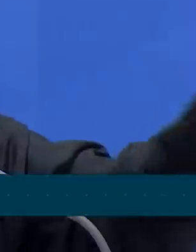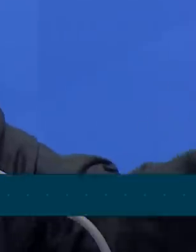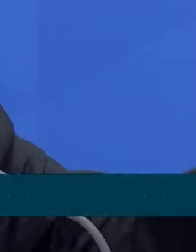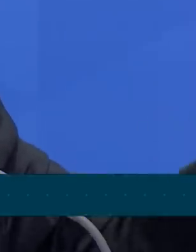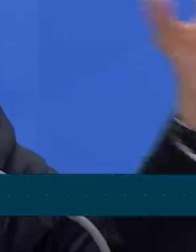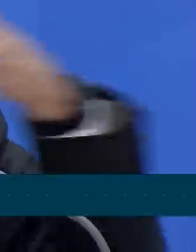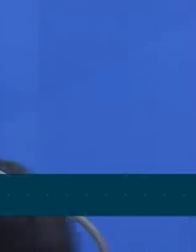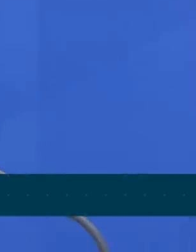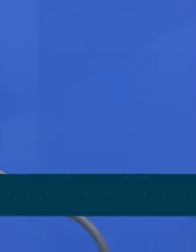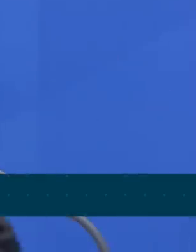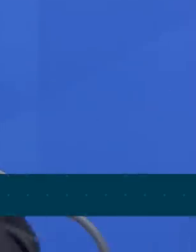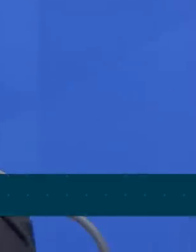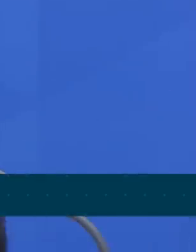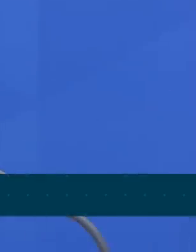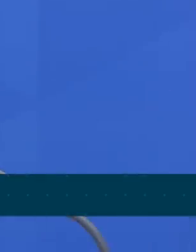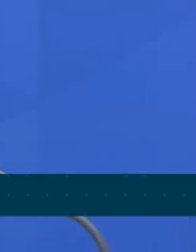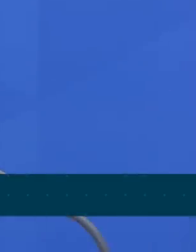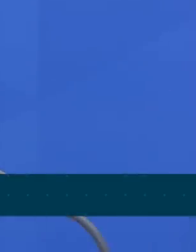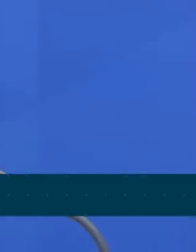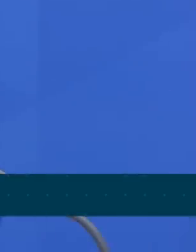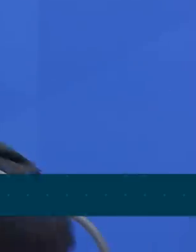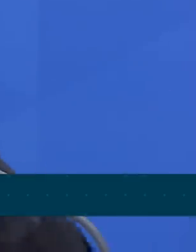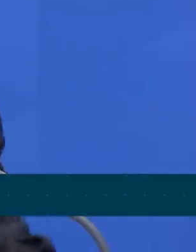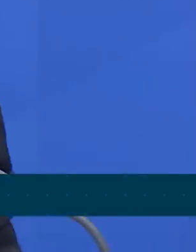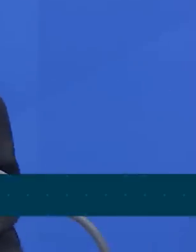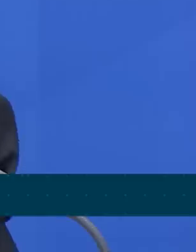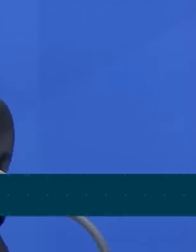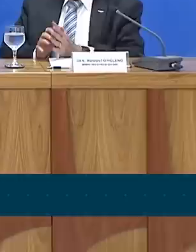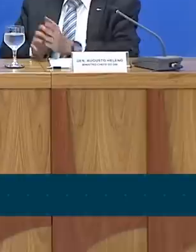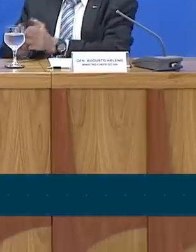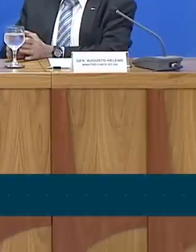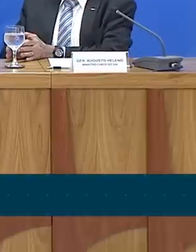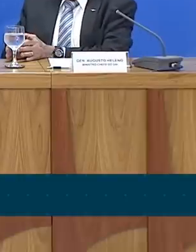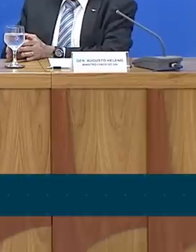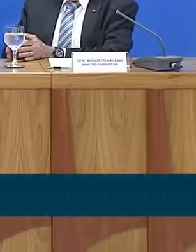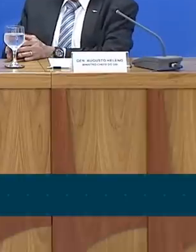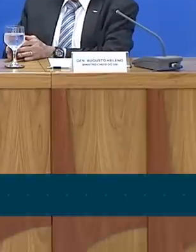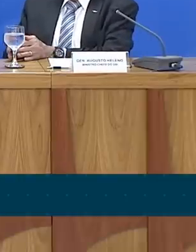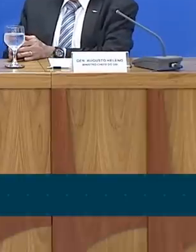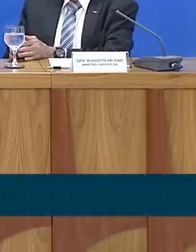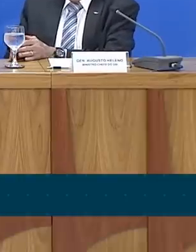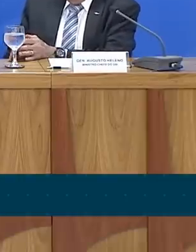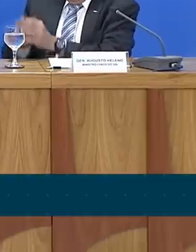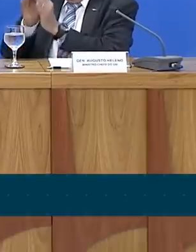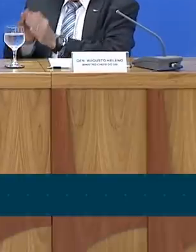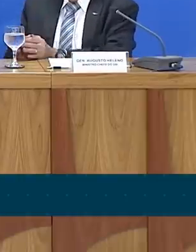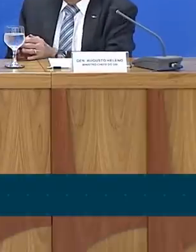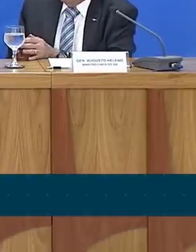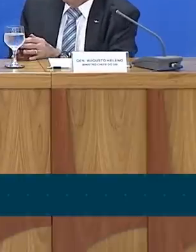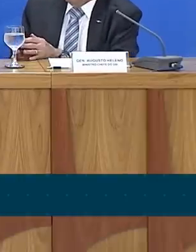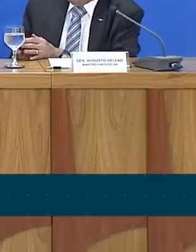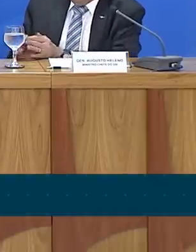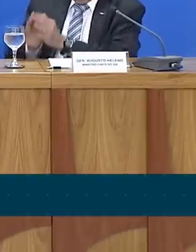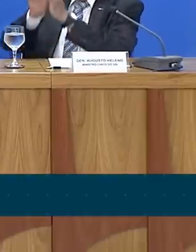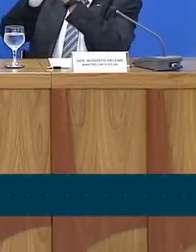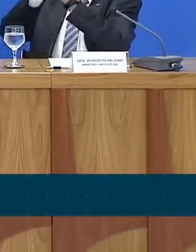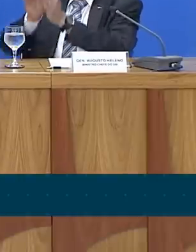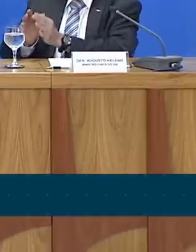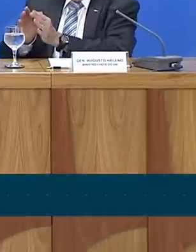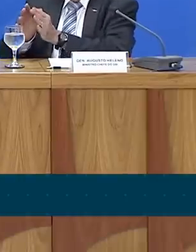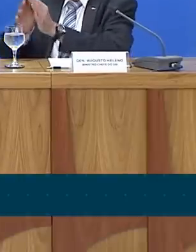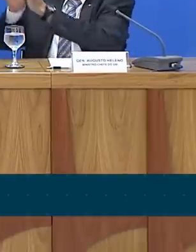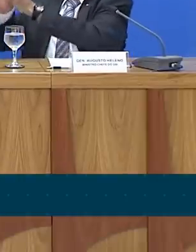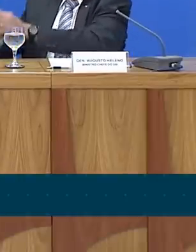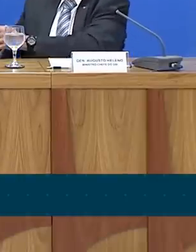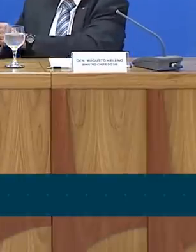desmatamento vou entrar aqui não desculpa é a área que é desmatado na amazônia é claramente a área